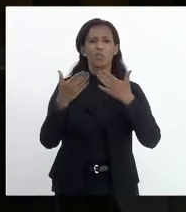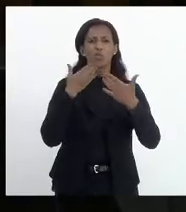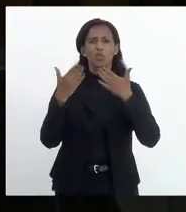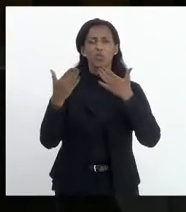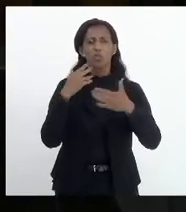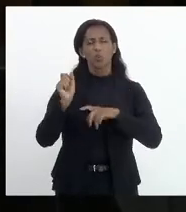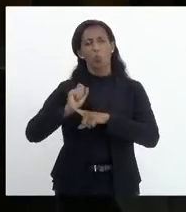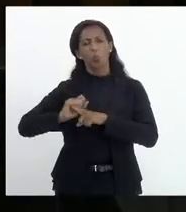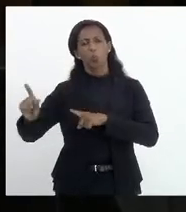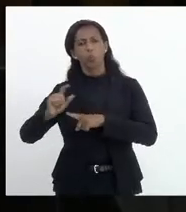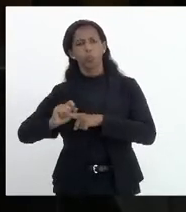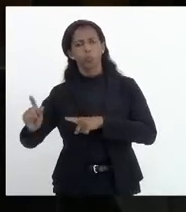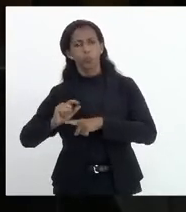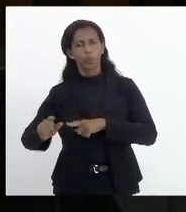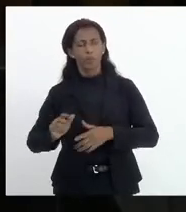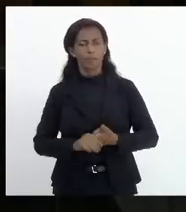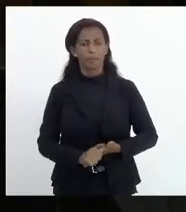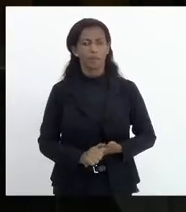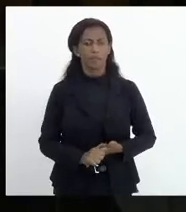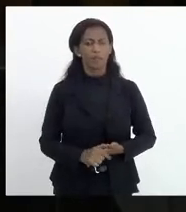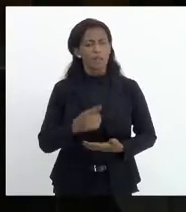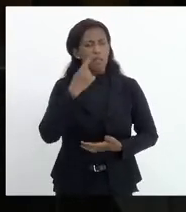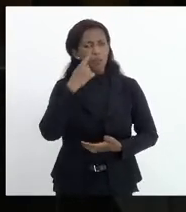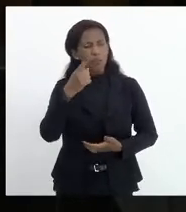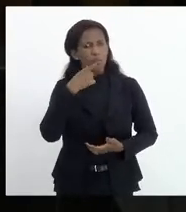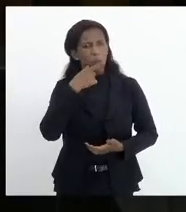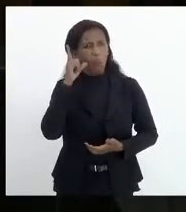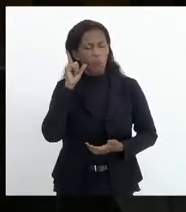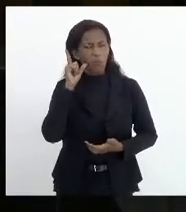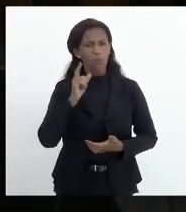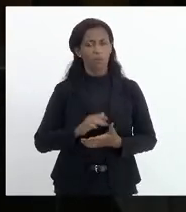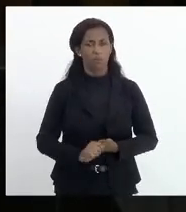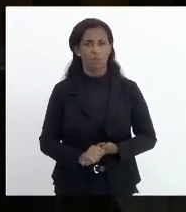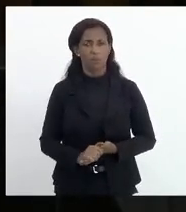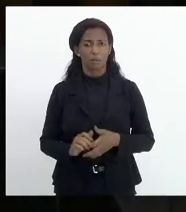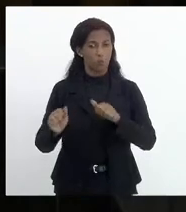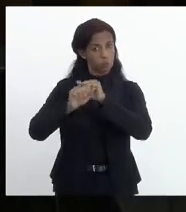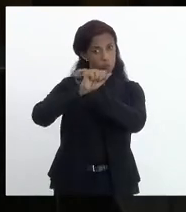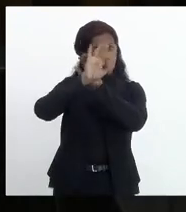impeachment e o que vimos ontem claramente